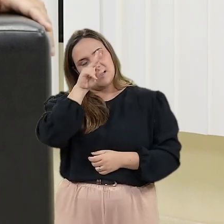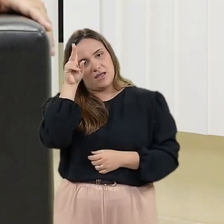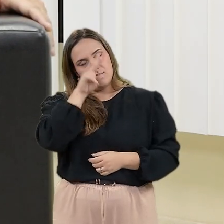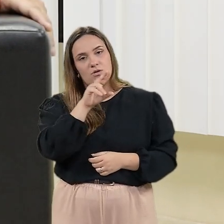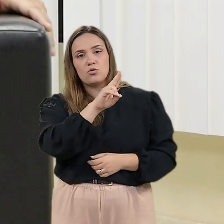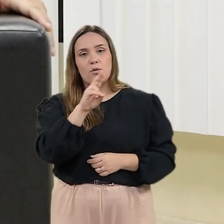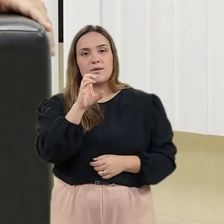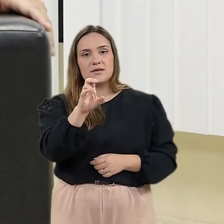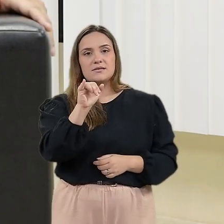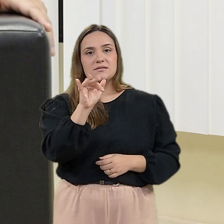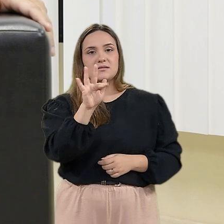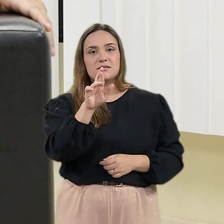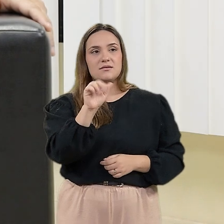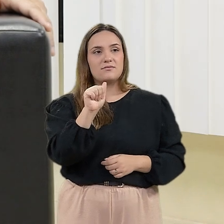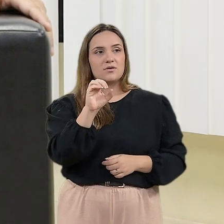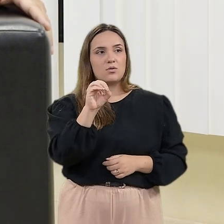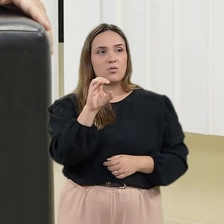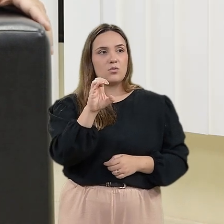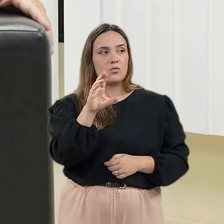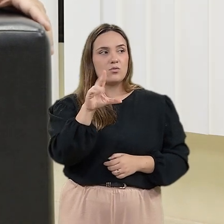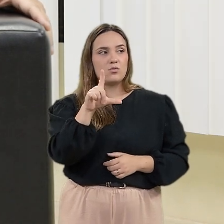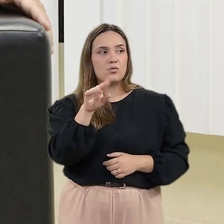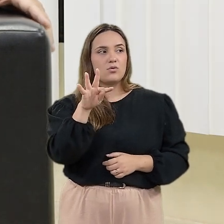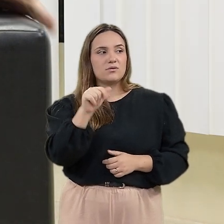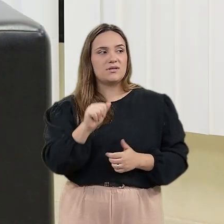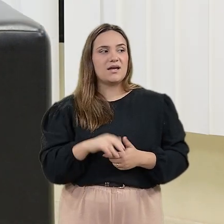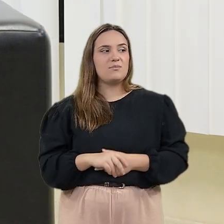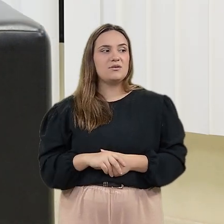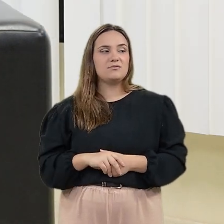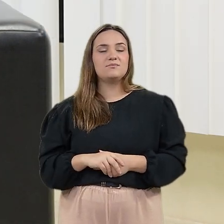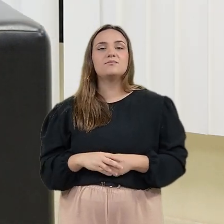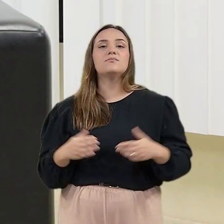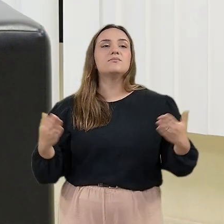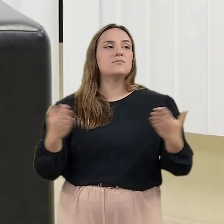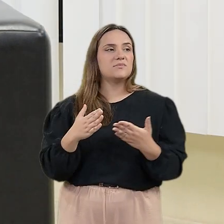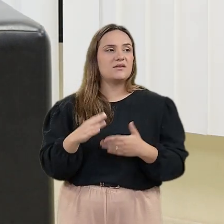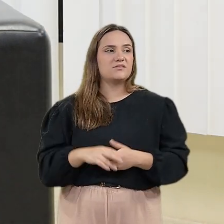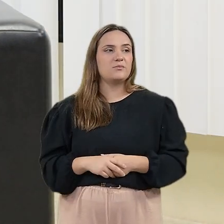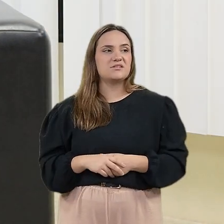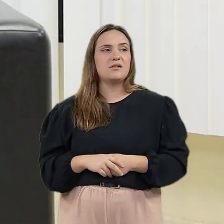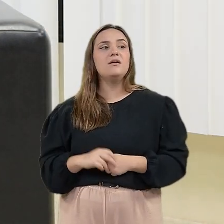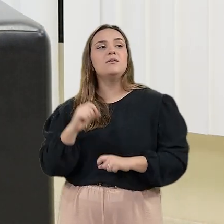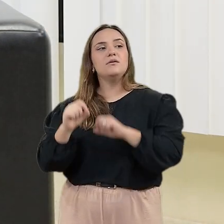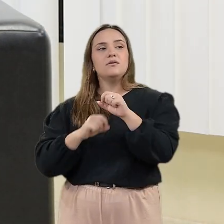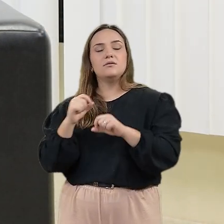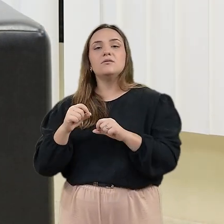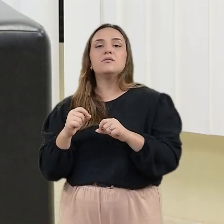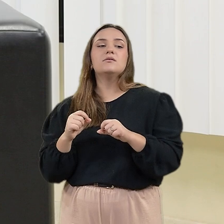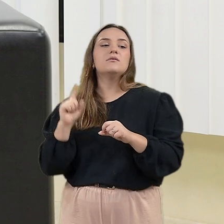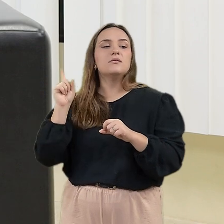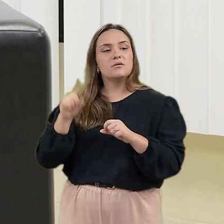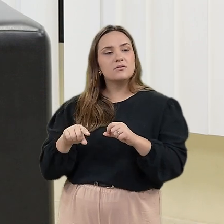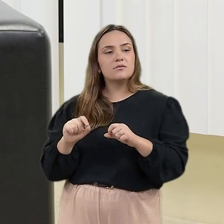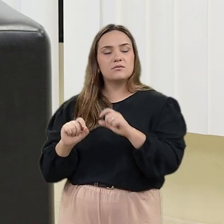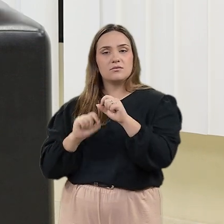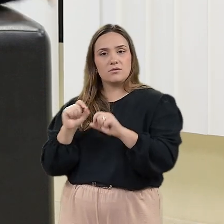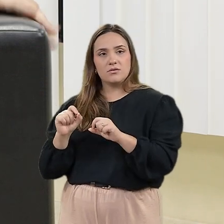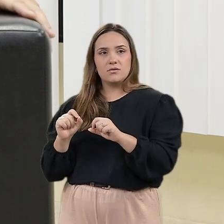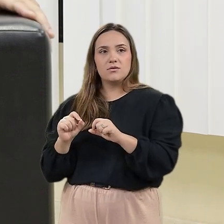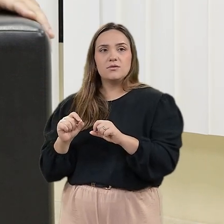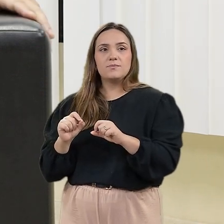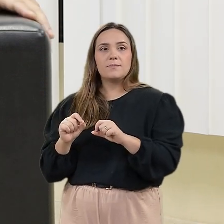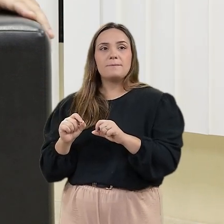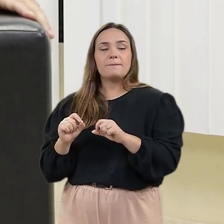cifra oculta, ou seja, quantas mulheres ali, pela própria vinculação que tem da submissão psicológica